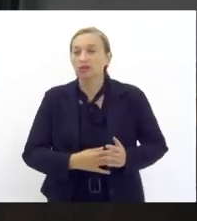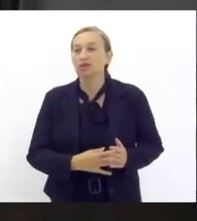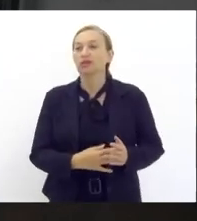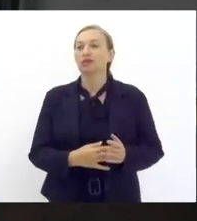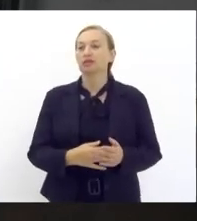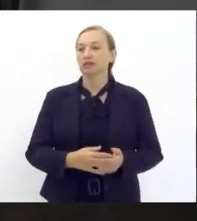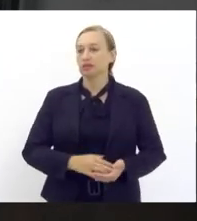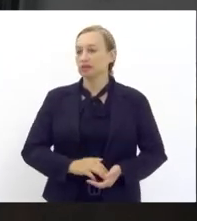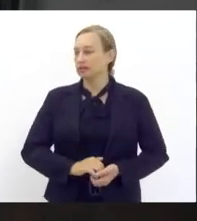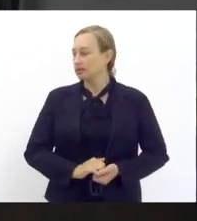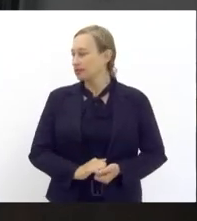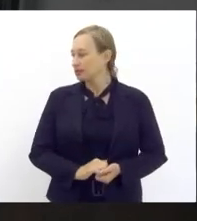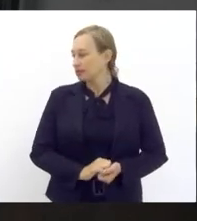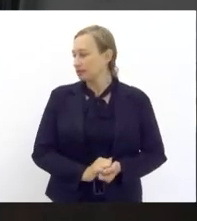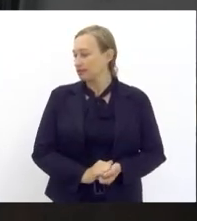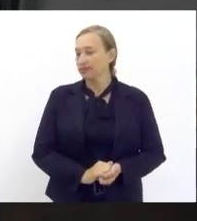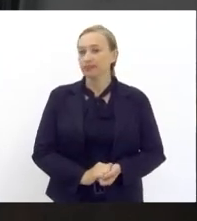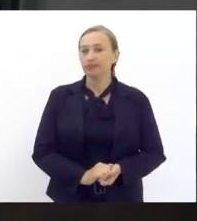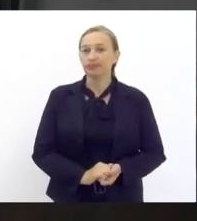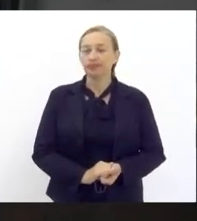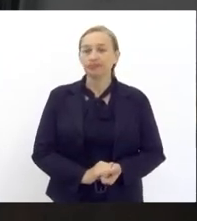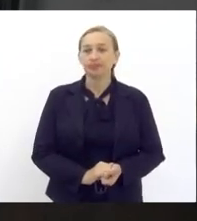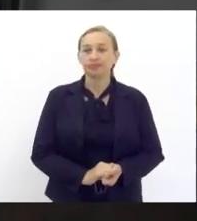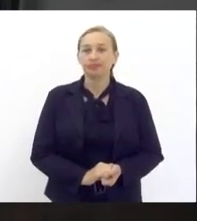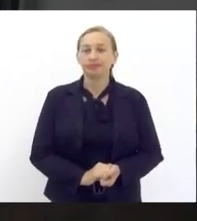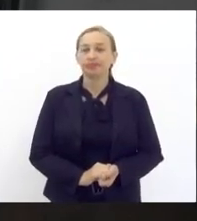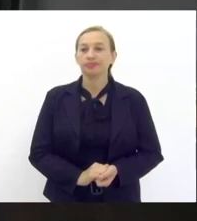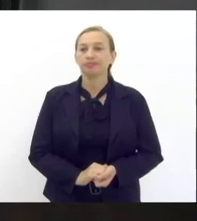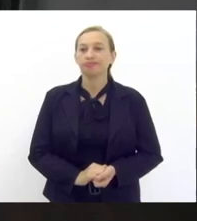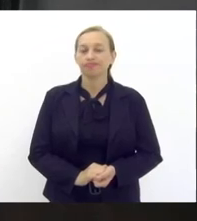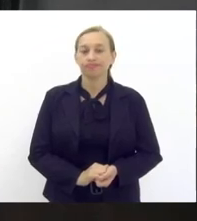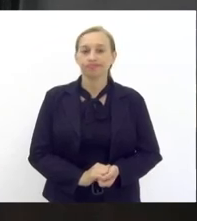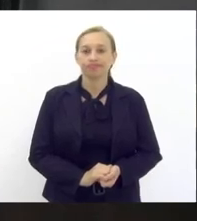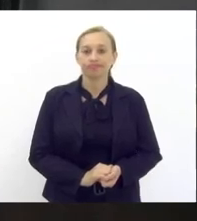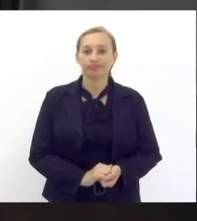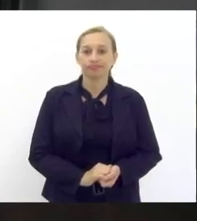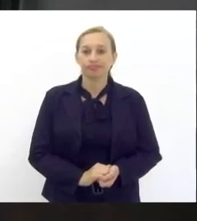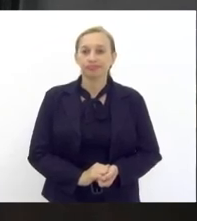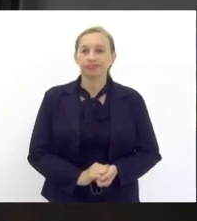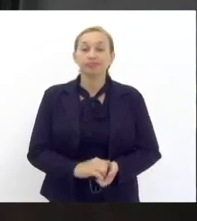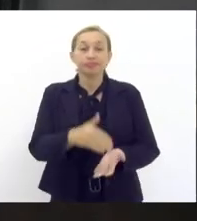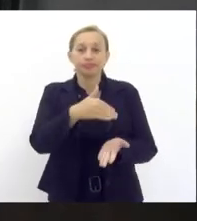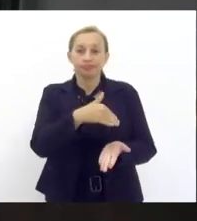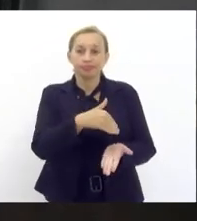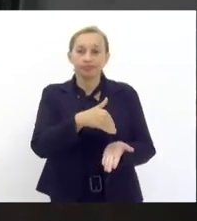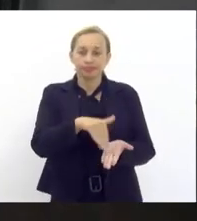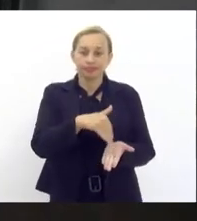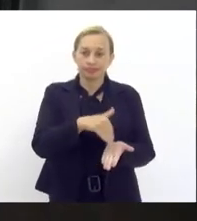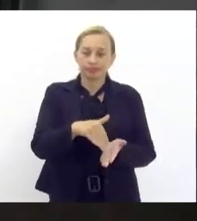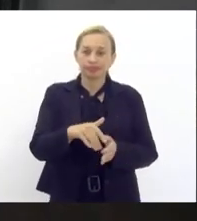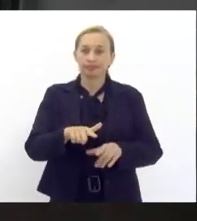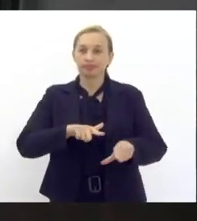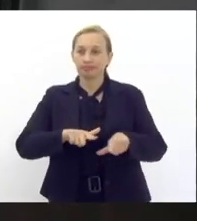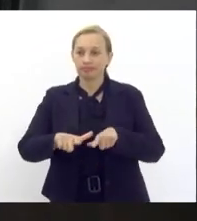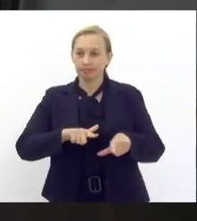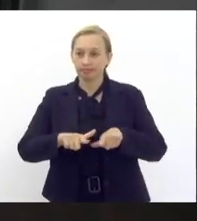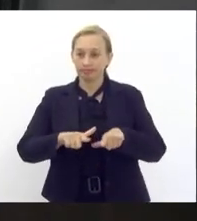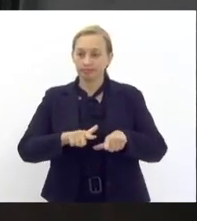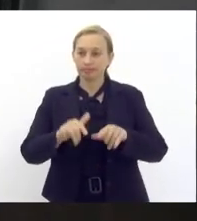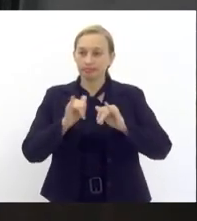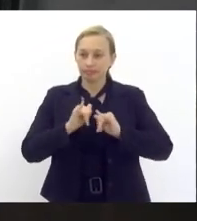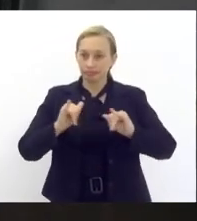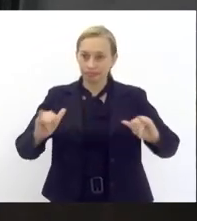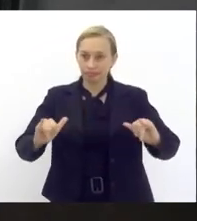peço, querido Marquinho, que sempre nos dá um suporte, aí secretaria nos trabalhos, de informar que